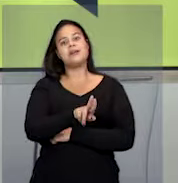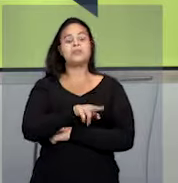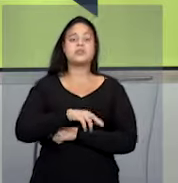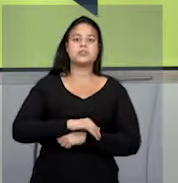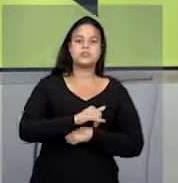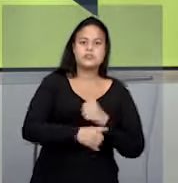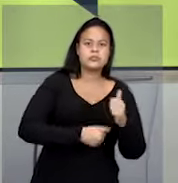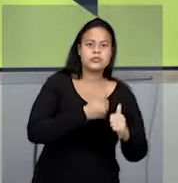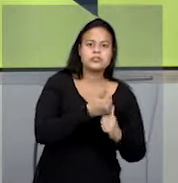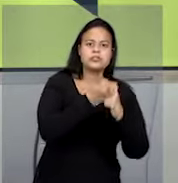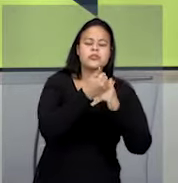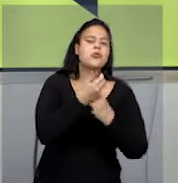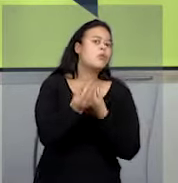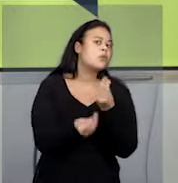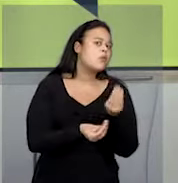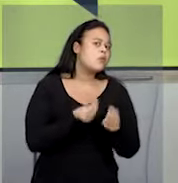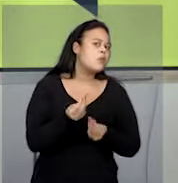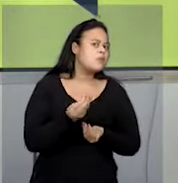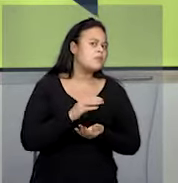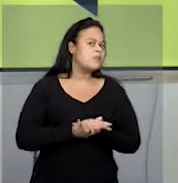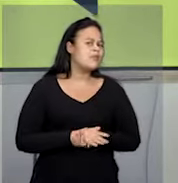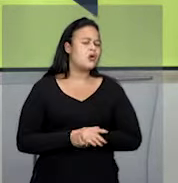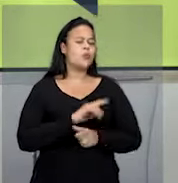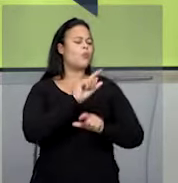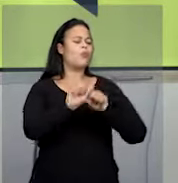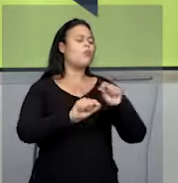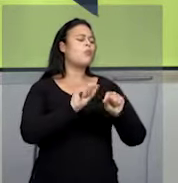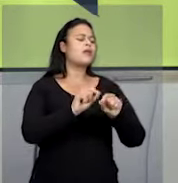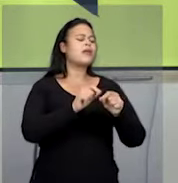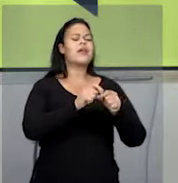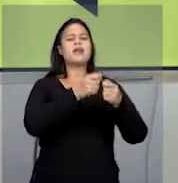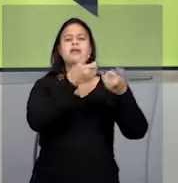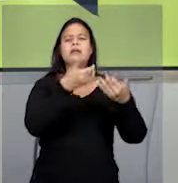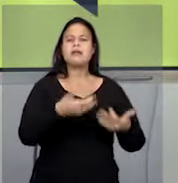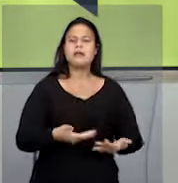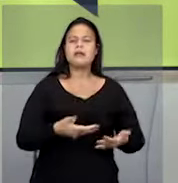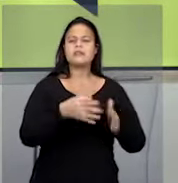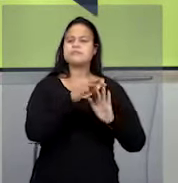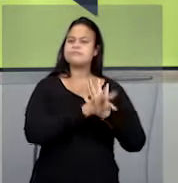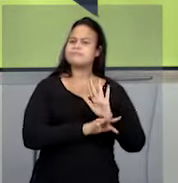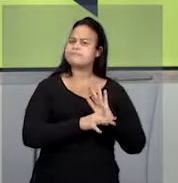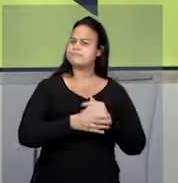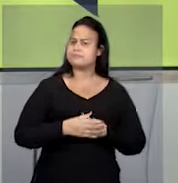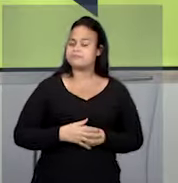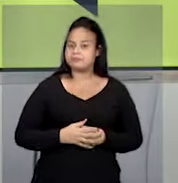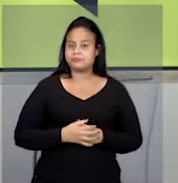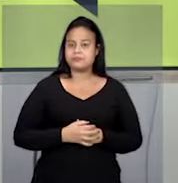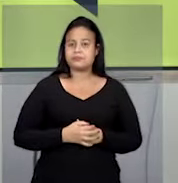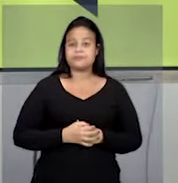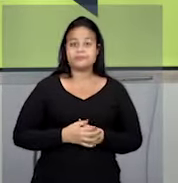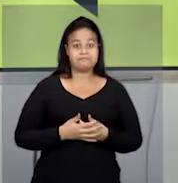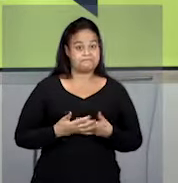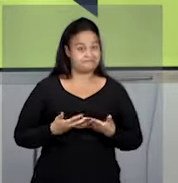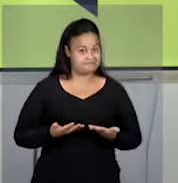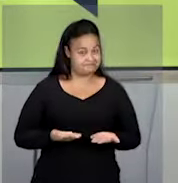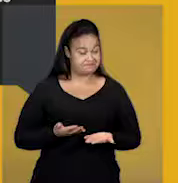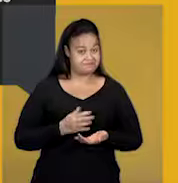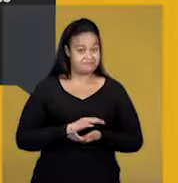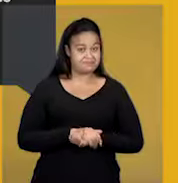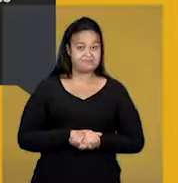gente continuar sabendo sobre o que está falando? Vamos ver? Muito bem.